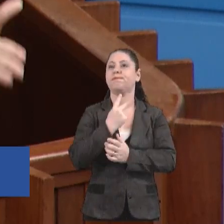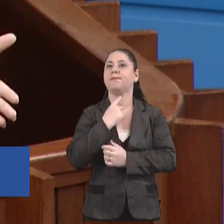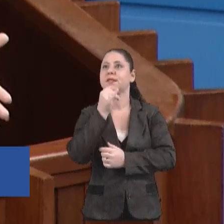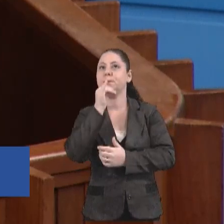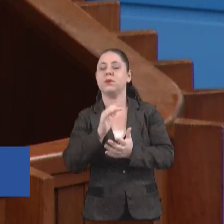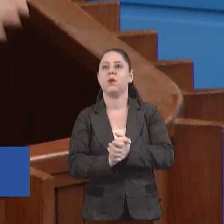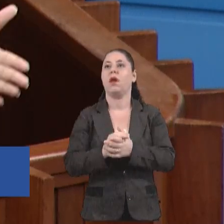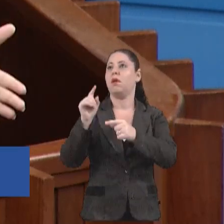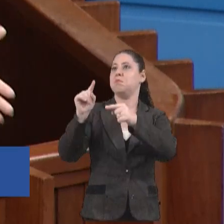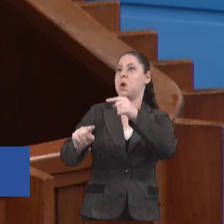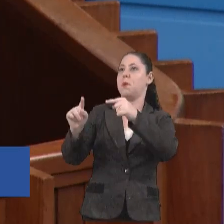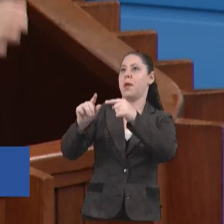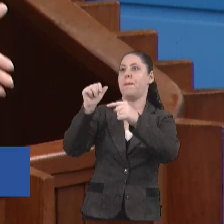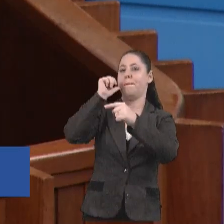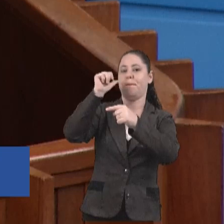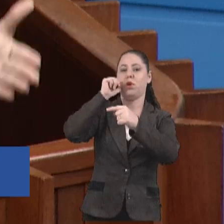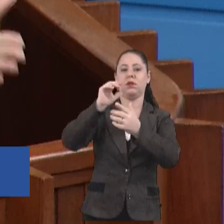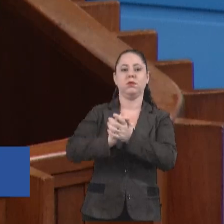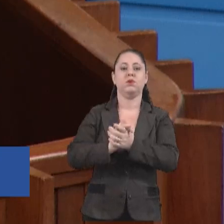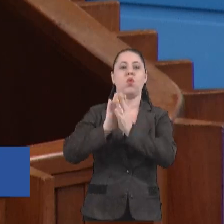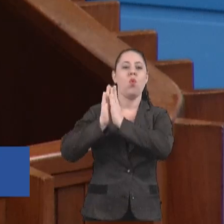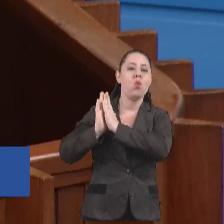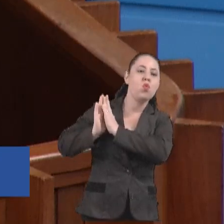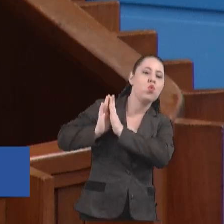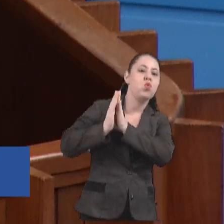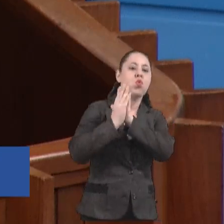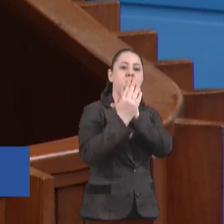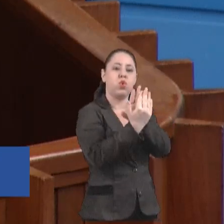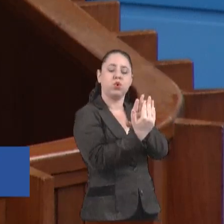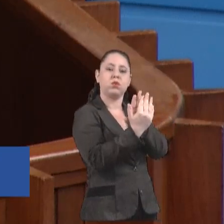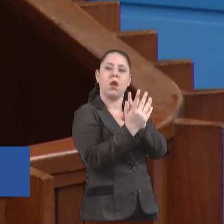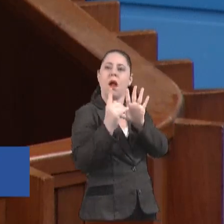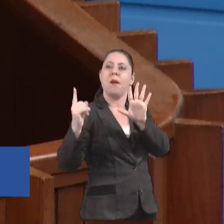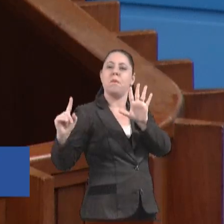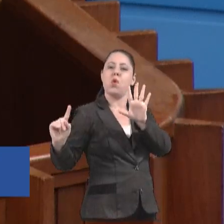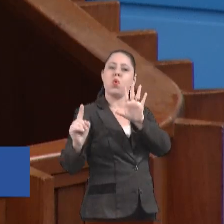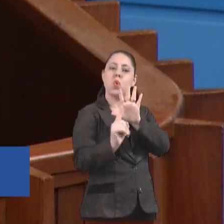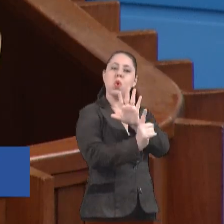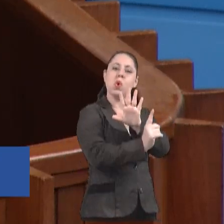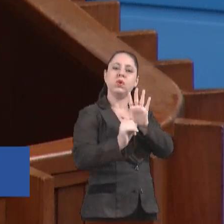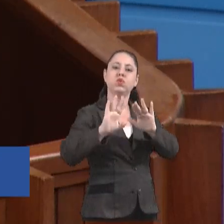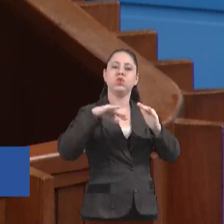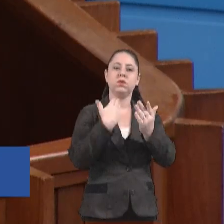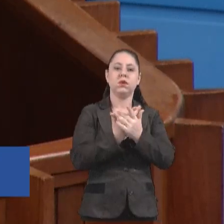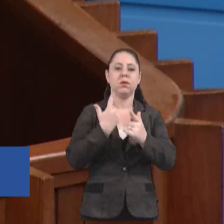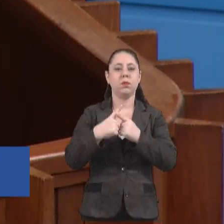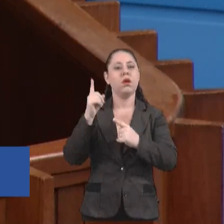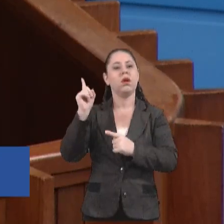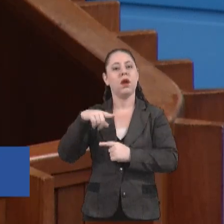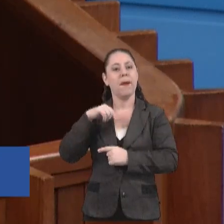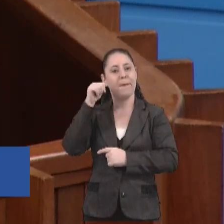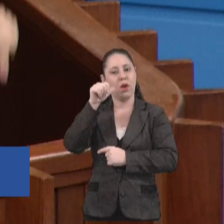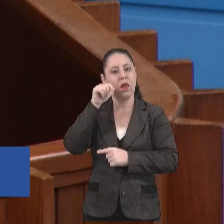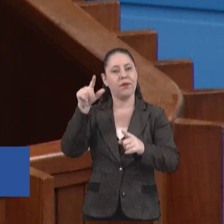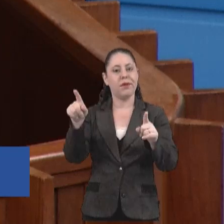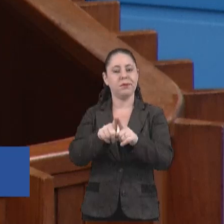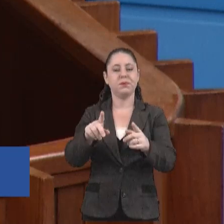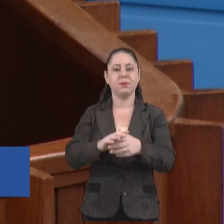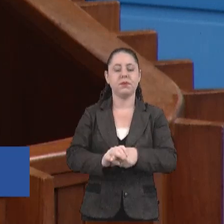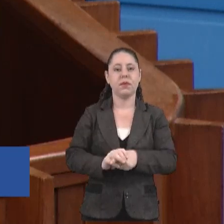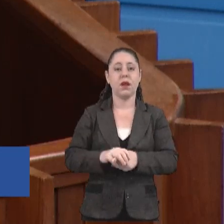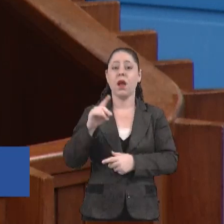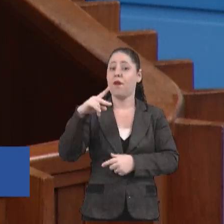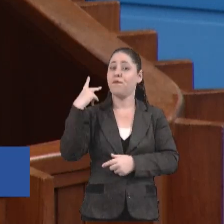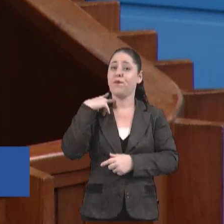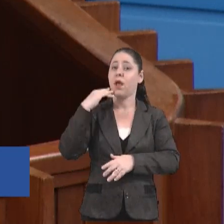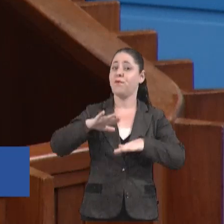querer proibir as mulheres trans de circular pela escola, porque a mulher trans é também uma mulher. E é a